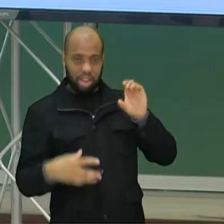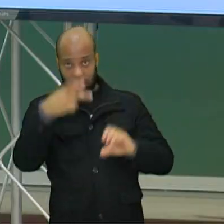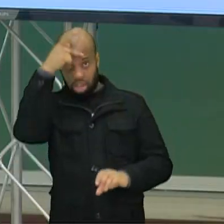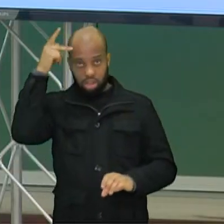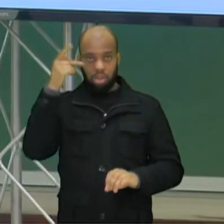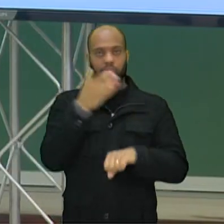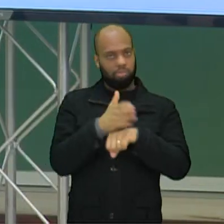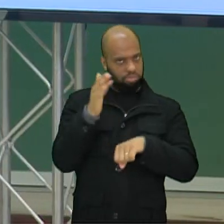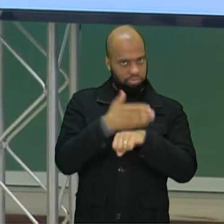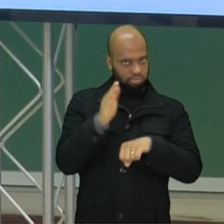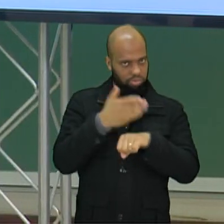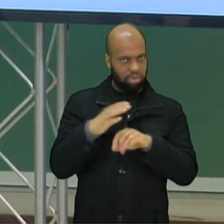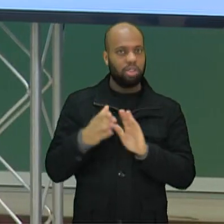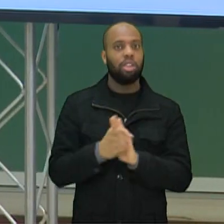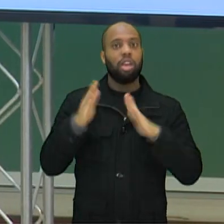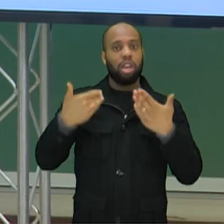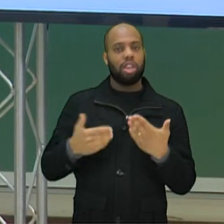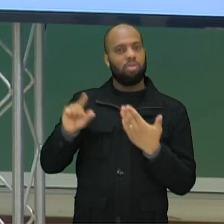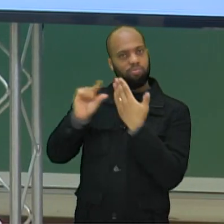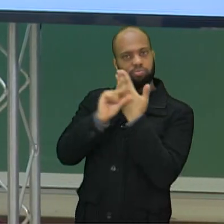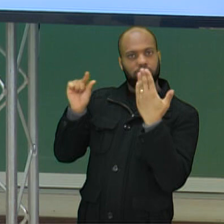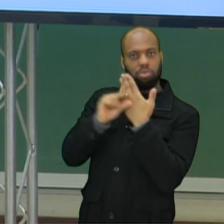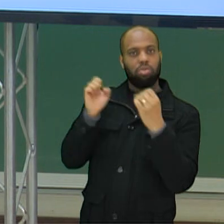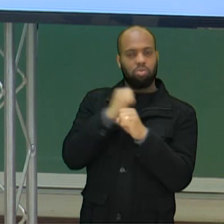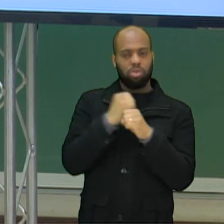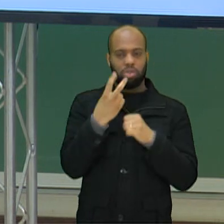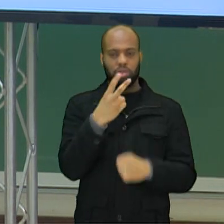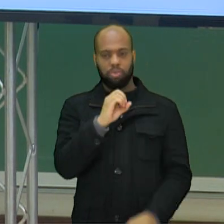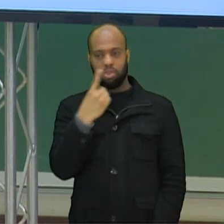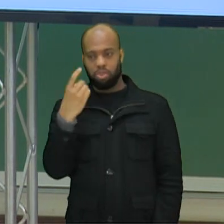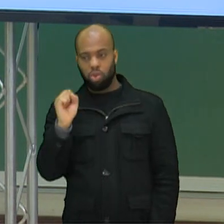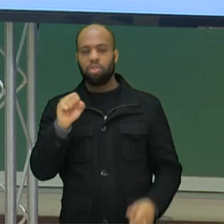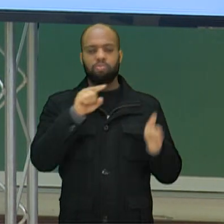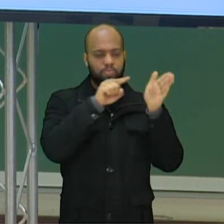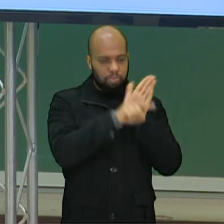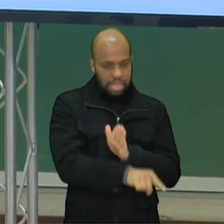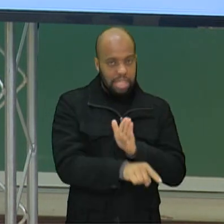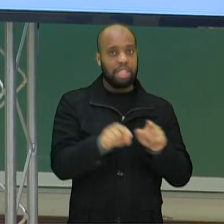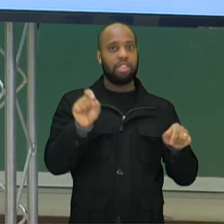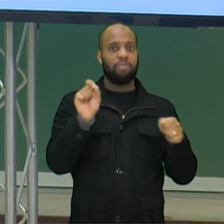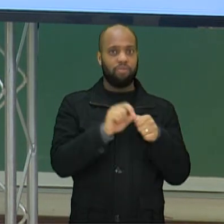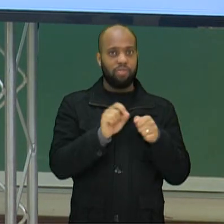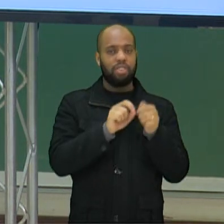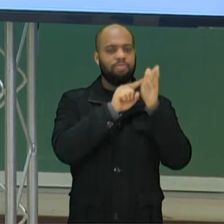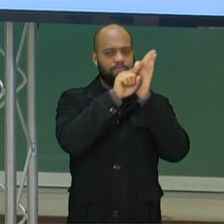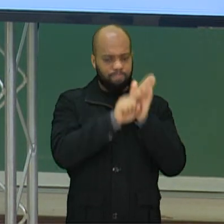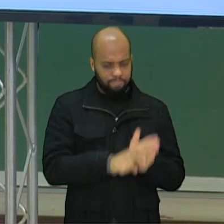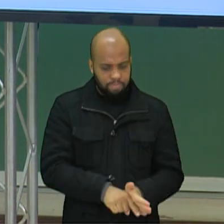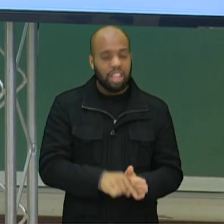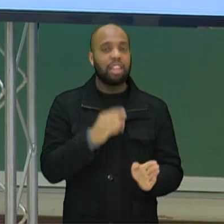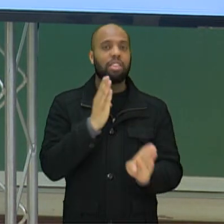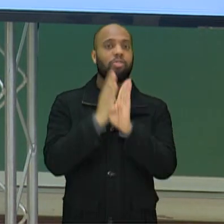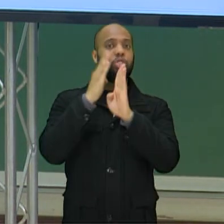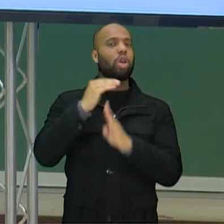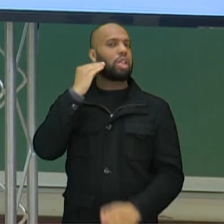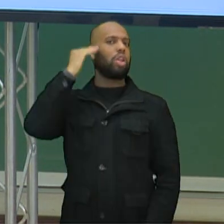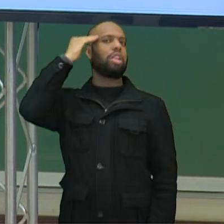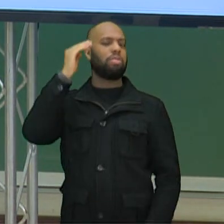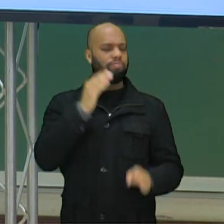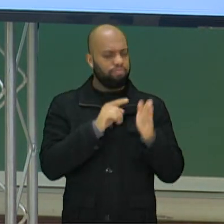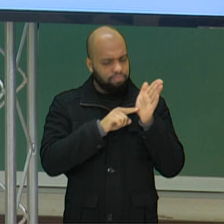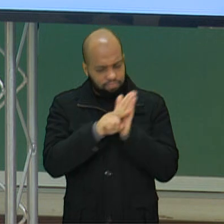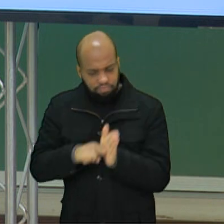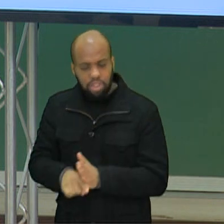Então, esses autores, em 2018, fizeram uma pesquisa e eles identificaram, nos adolescentes que eles pesquisaram,